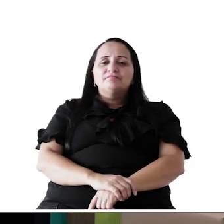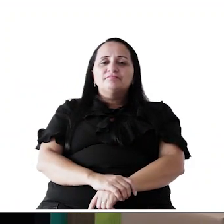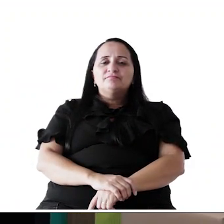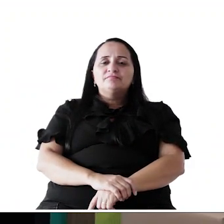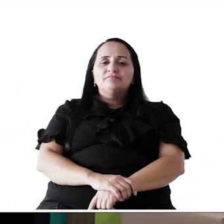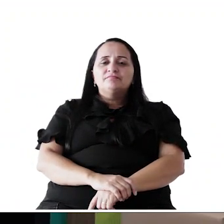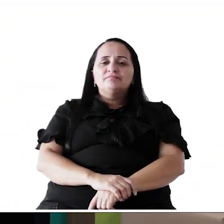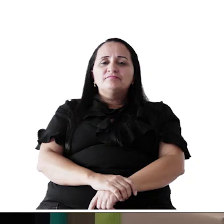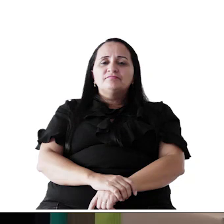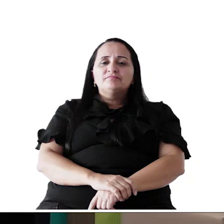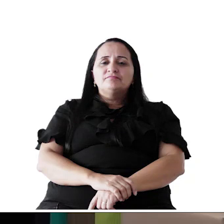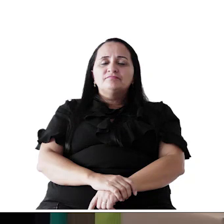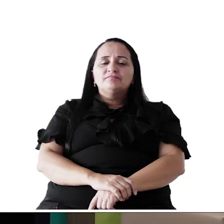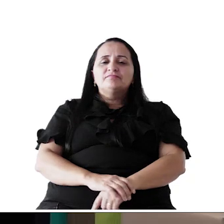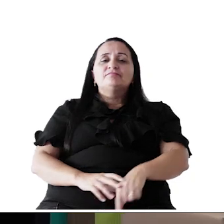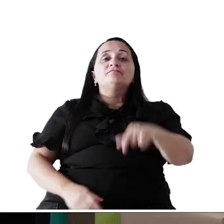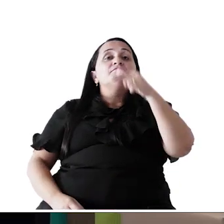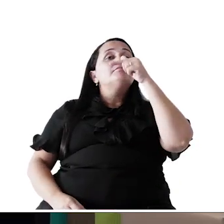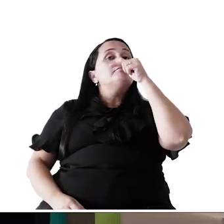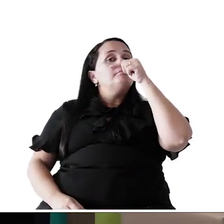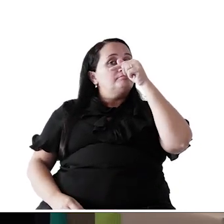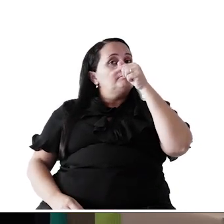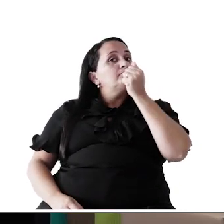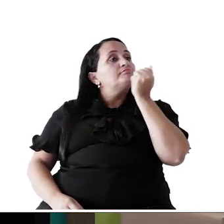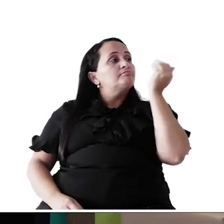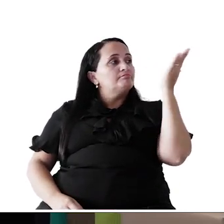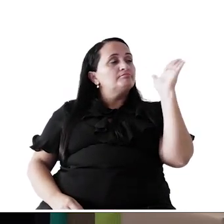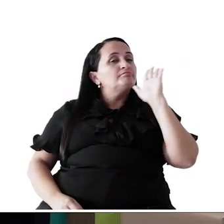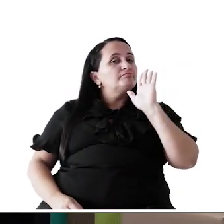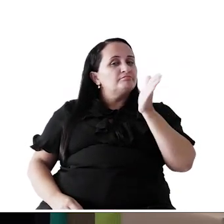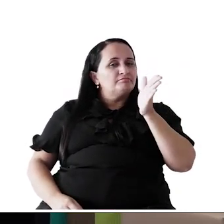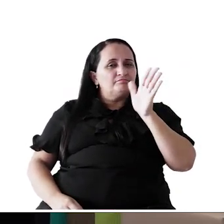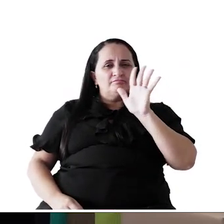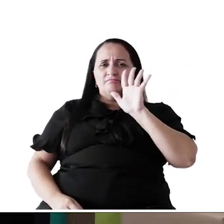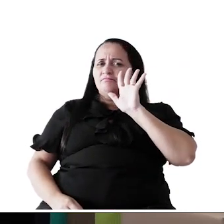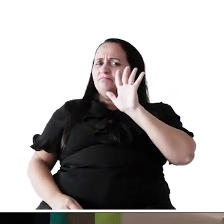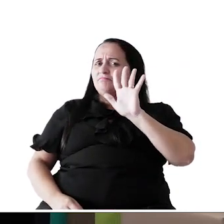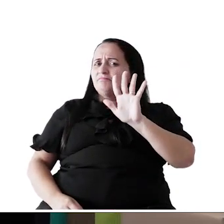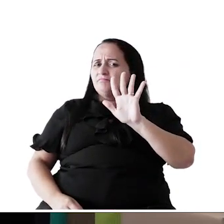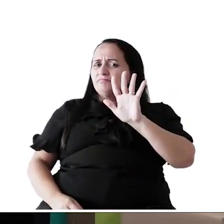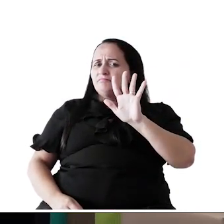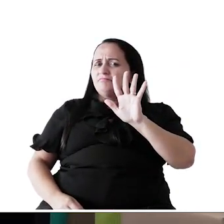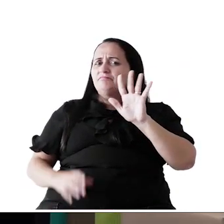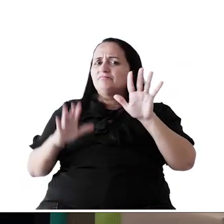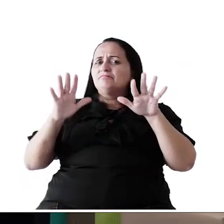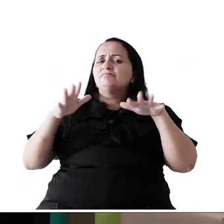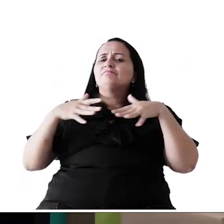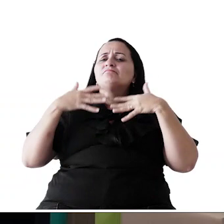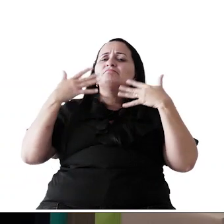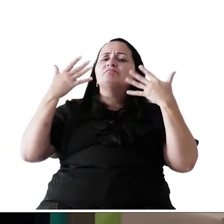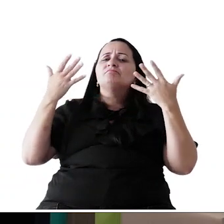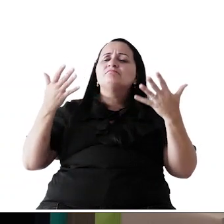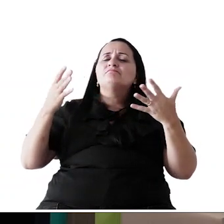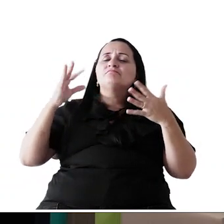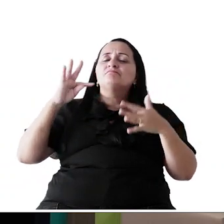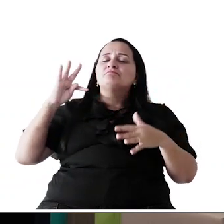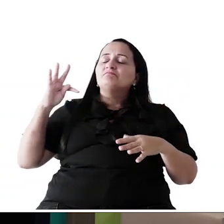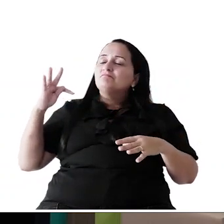7 partes a Ana deu. Qual é a fração do total